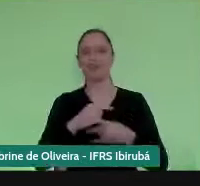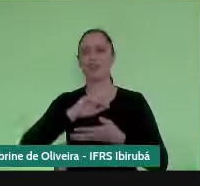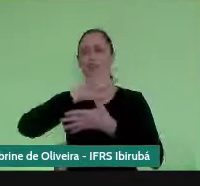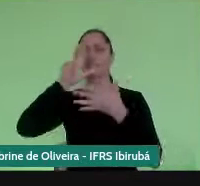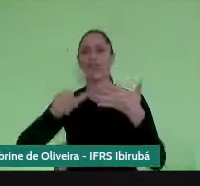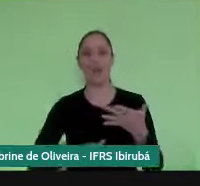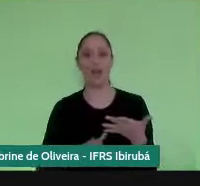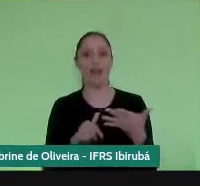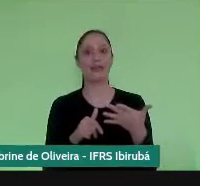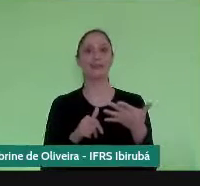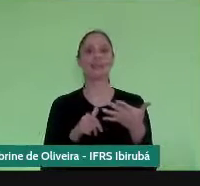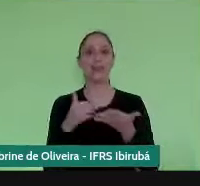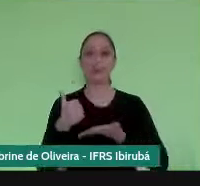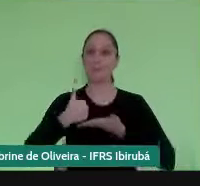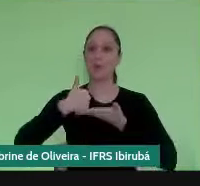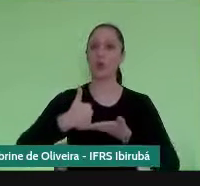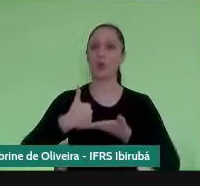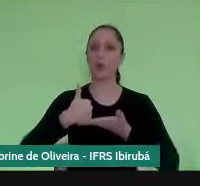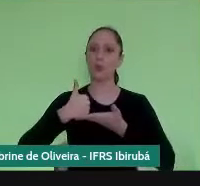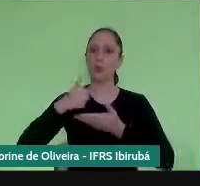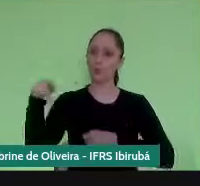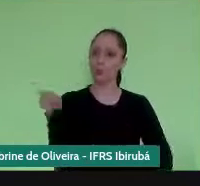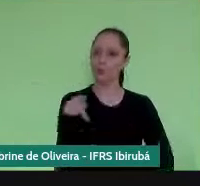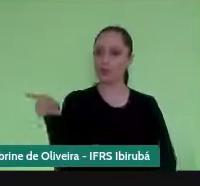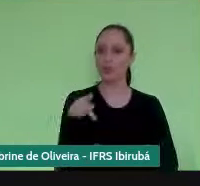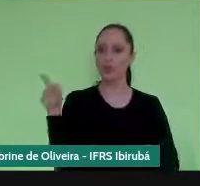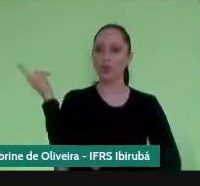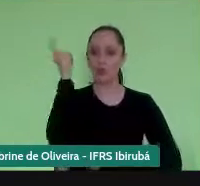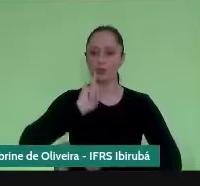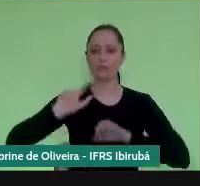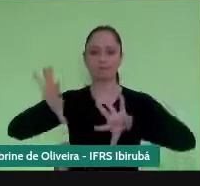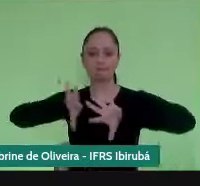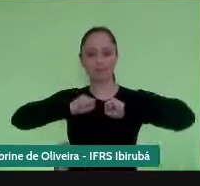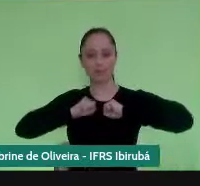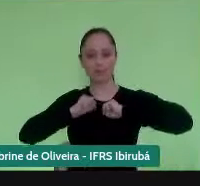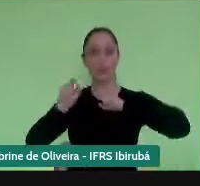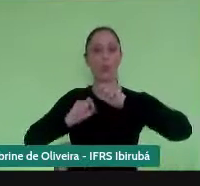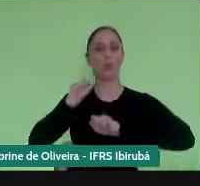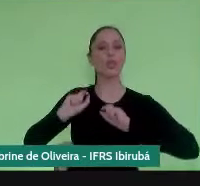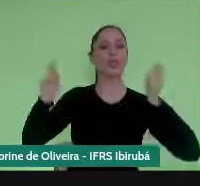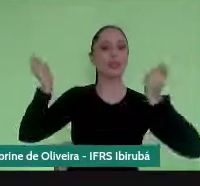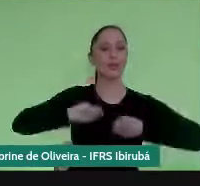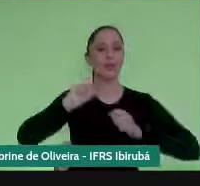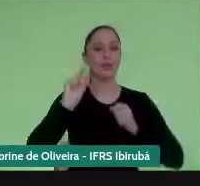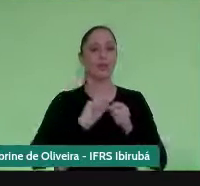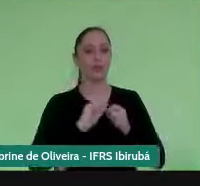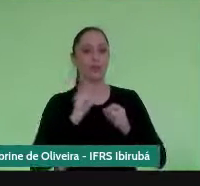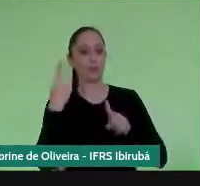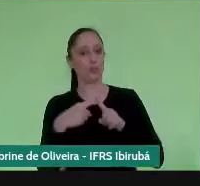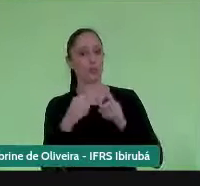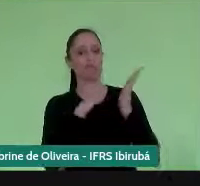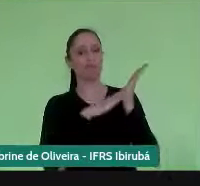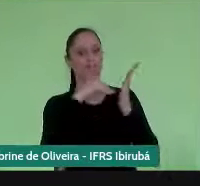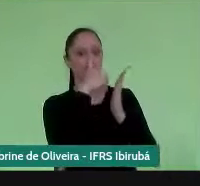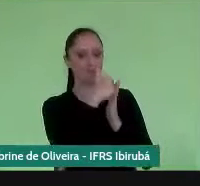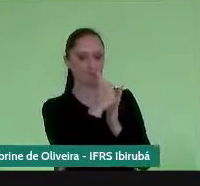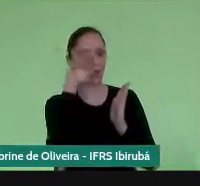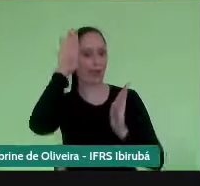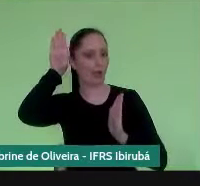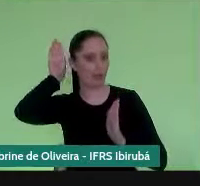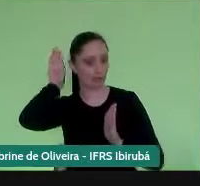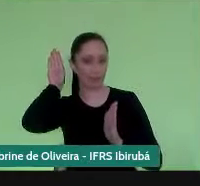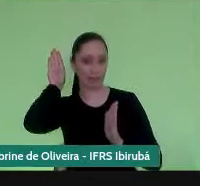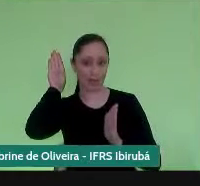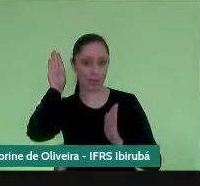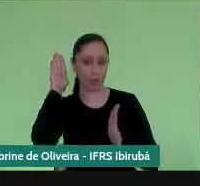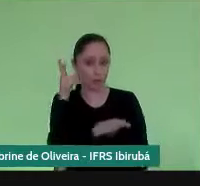professores pudessem se apropriar do que existia para o momento, na medida em que o calendário se optou pela não